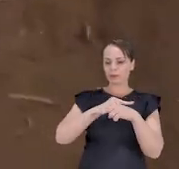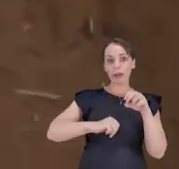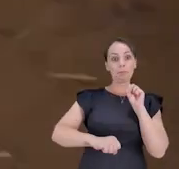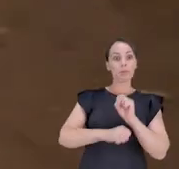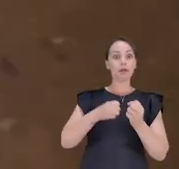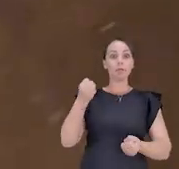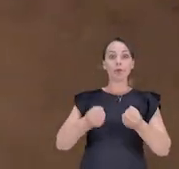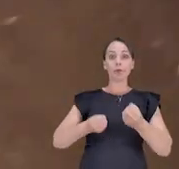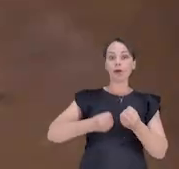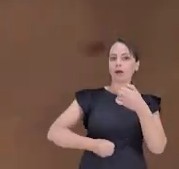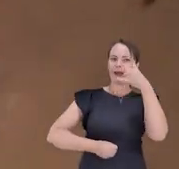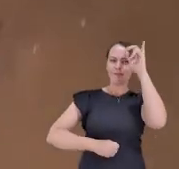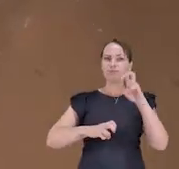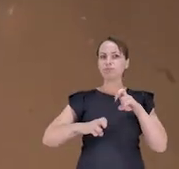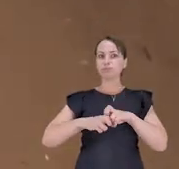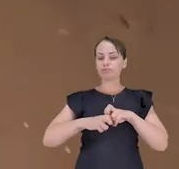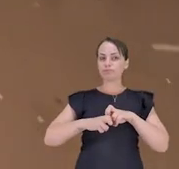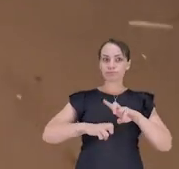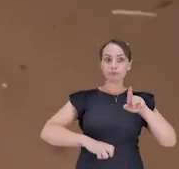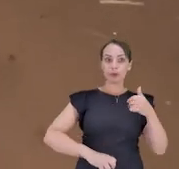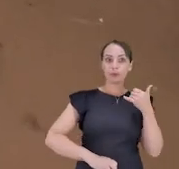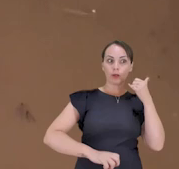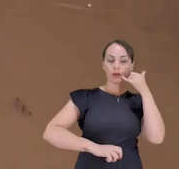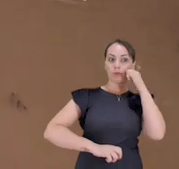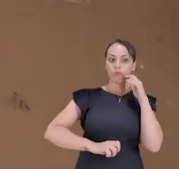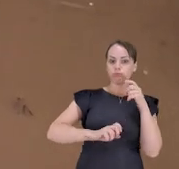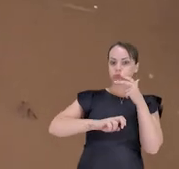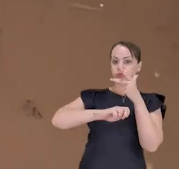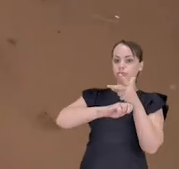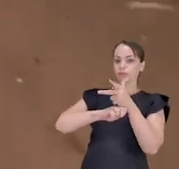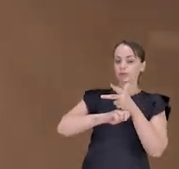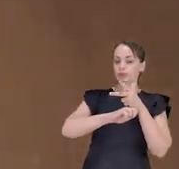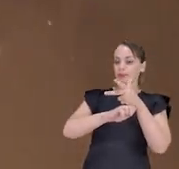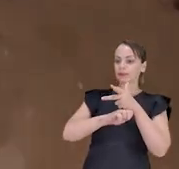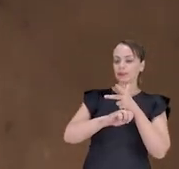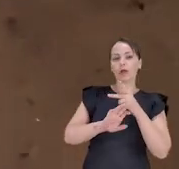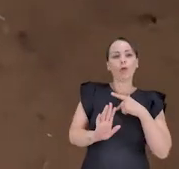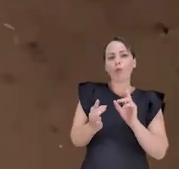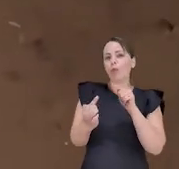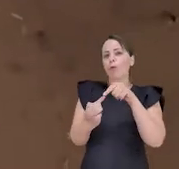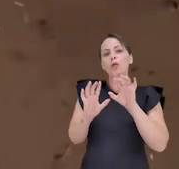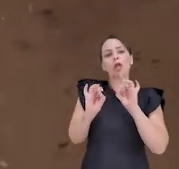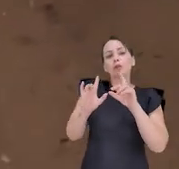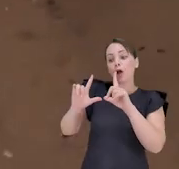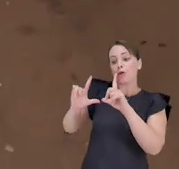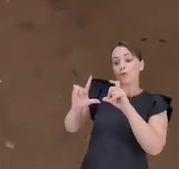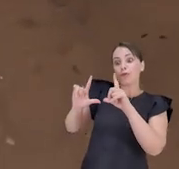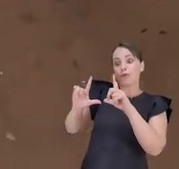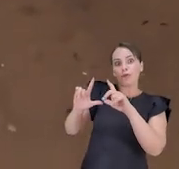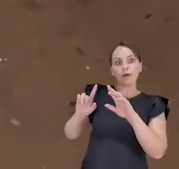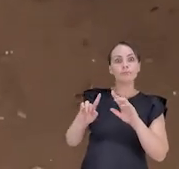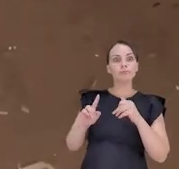atropelá-lo. Logo pegamos a câmera e saímos para fora. Nossa intenção inicial era apenas fotografá-lo. Ao